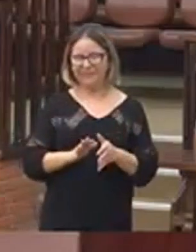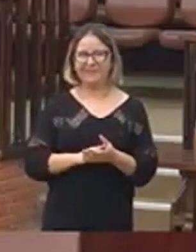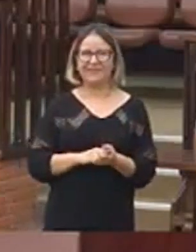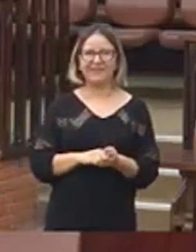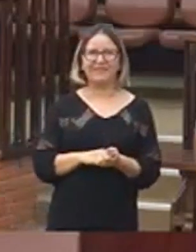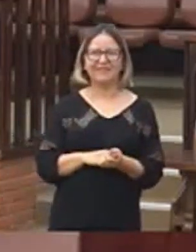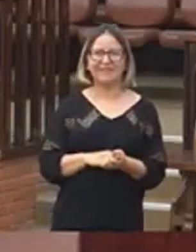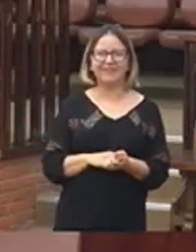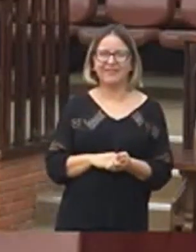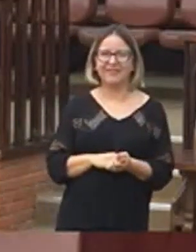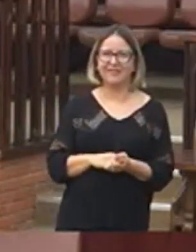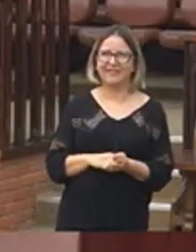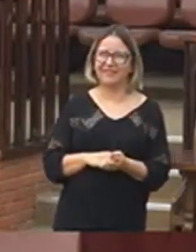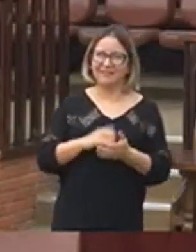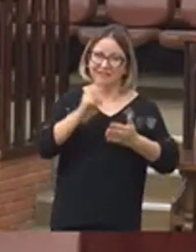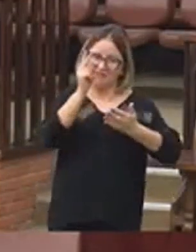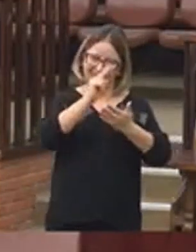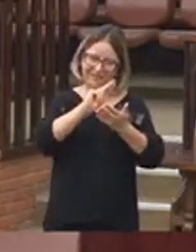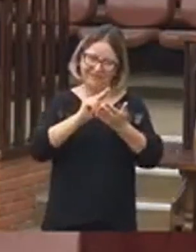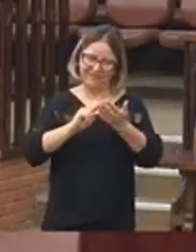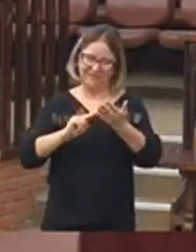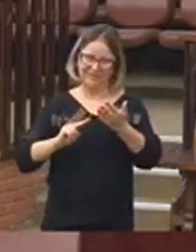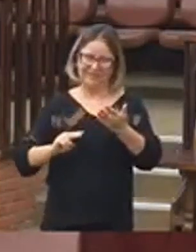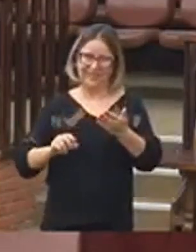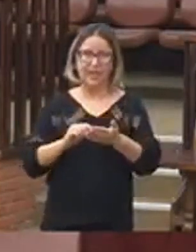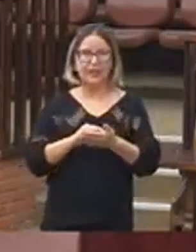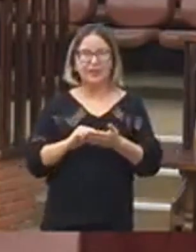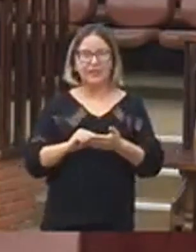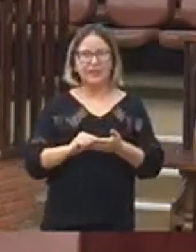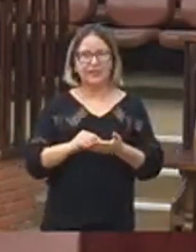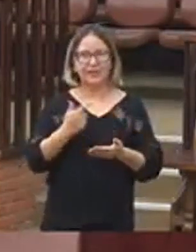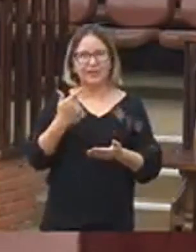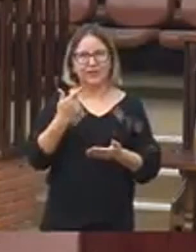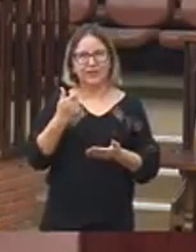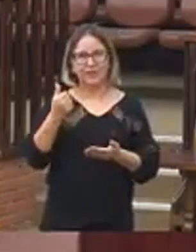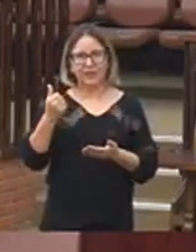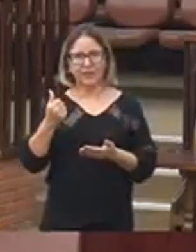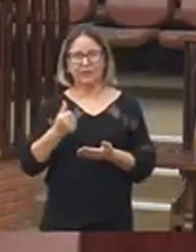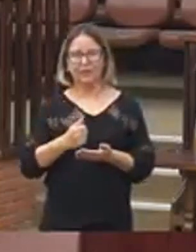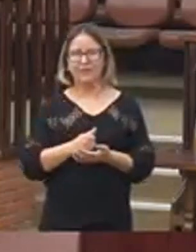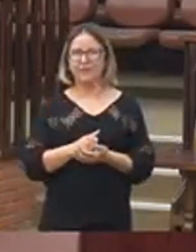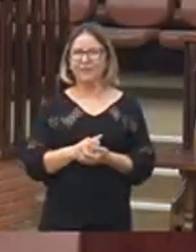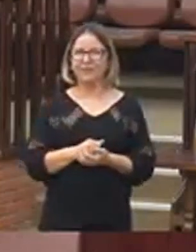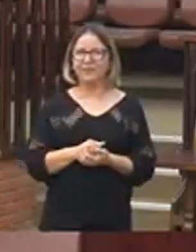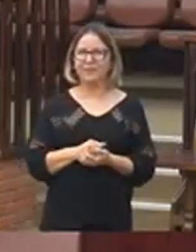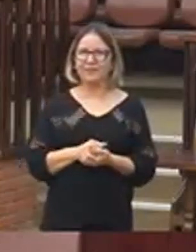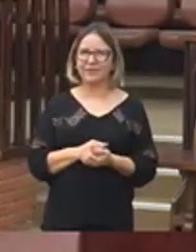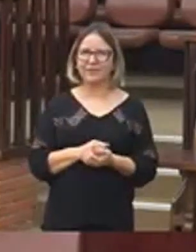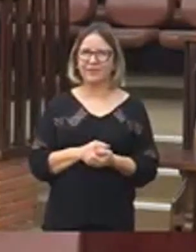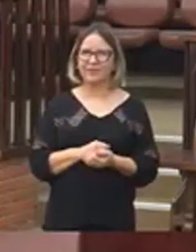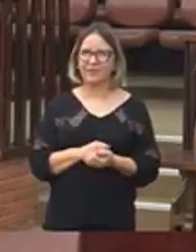Vamos olhar isto no versículo 21. Versículo 21.